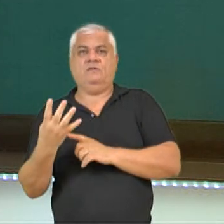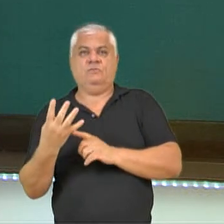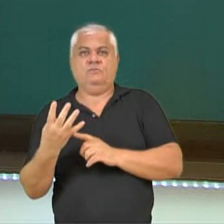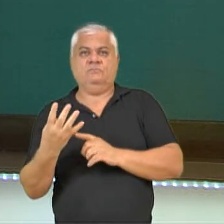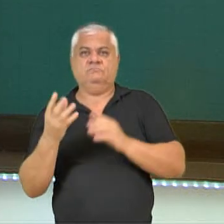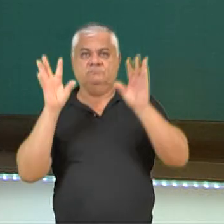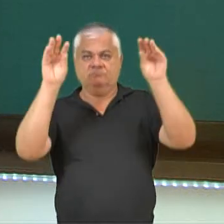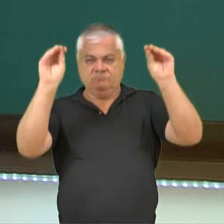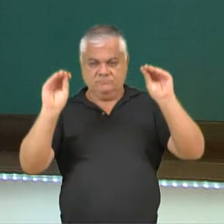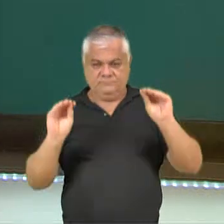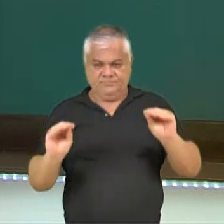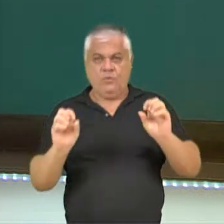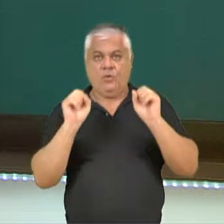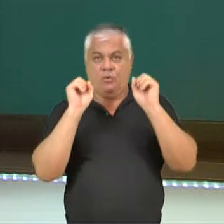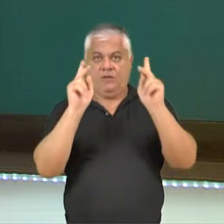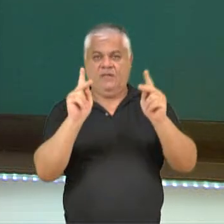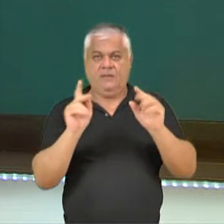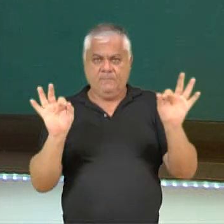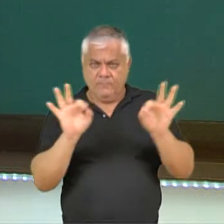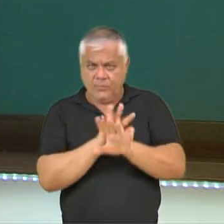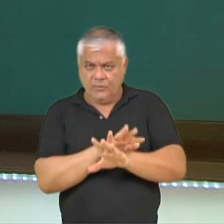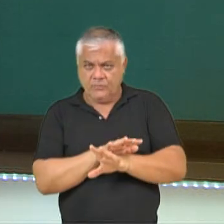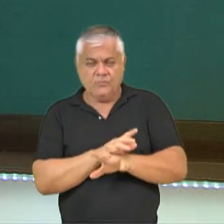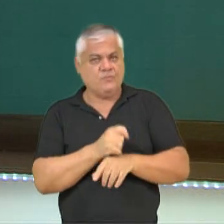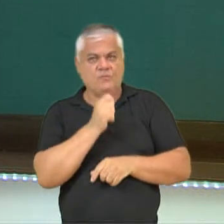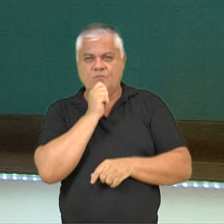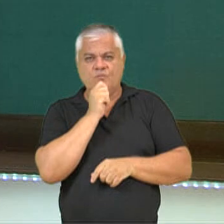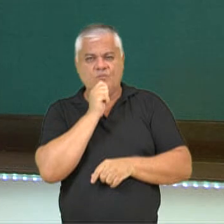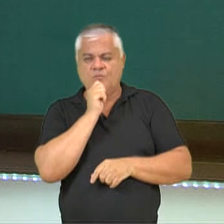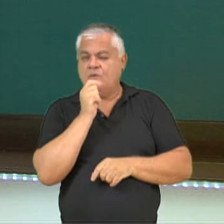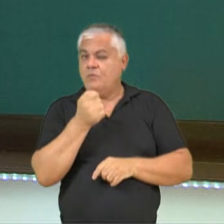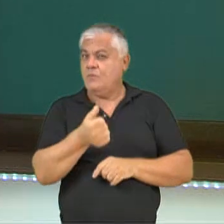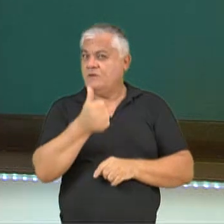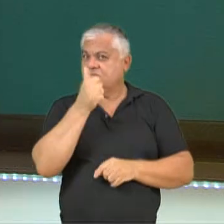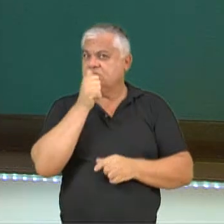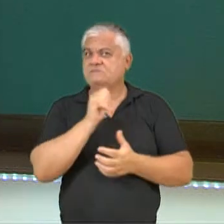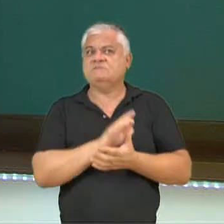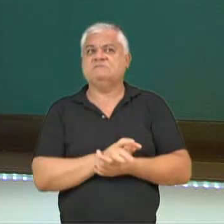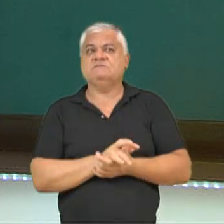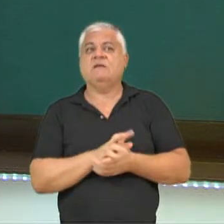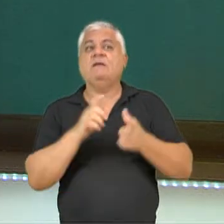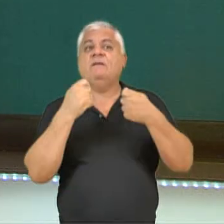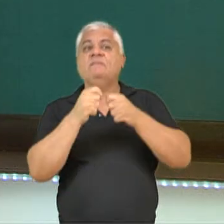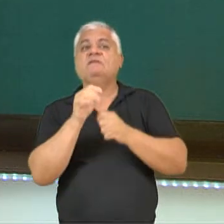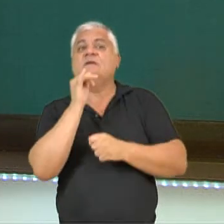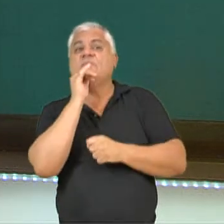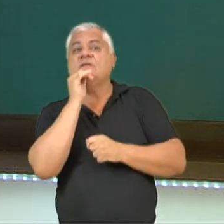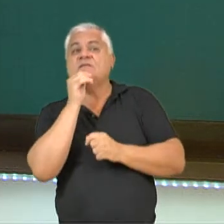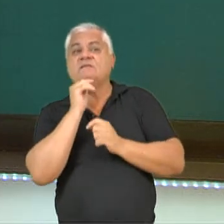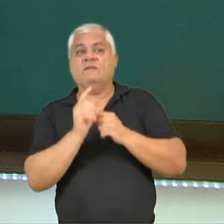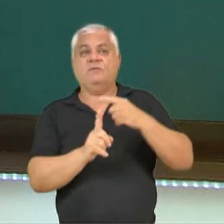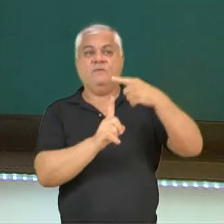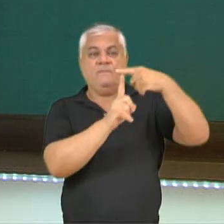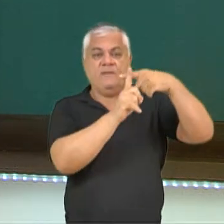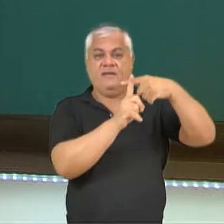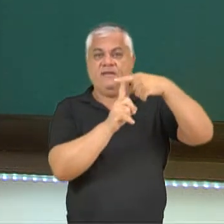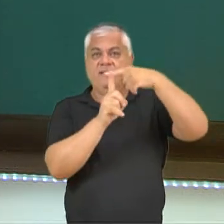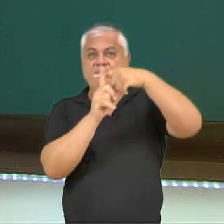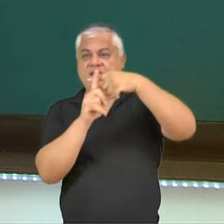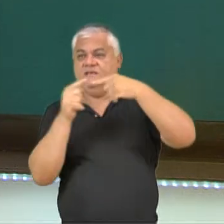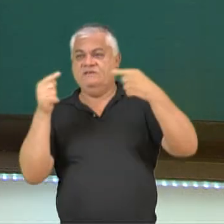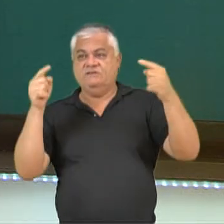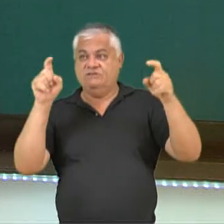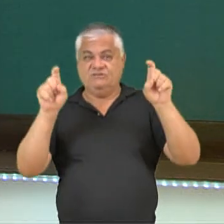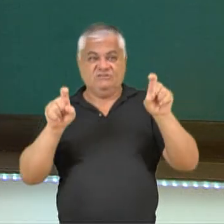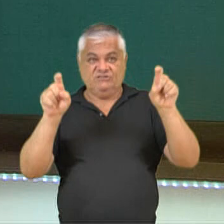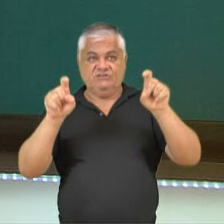de 4. E agora, terminou? Quase. Eu só preciso juntar os termos semelhantes, gente, ó. O que tem x com o que